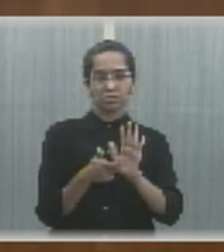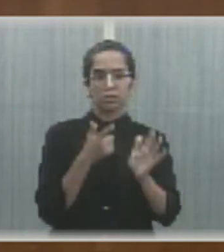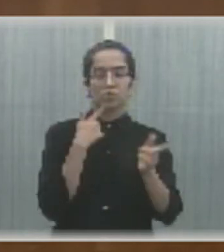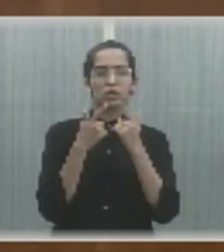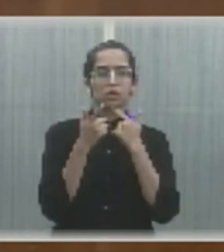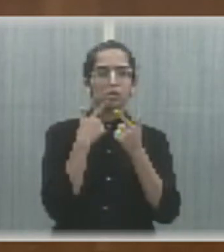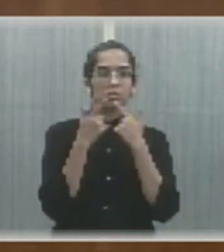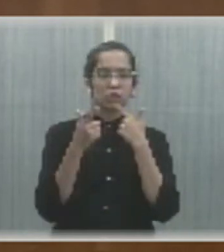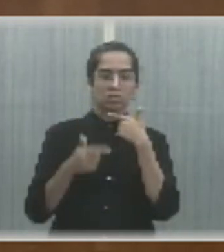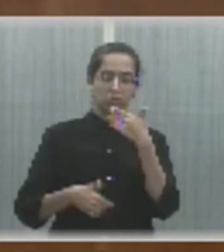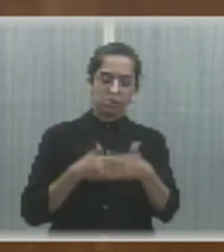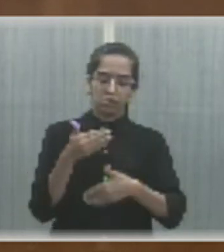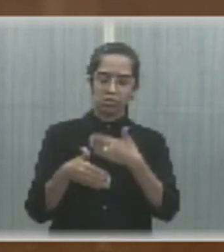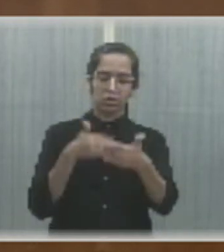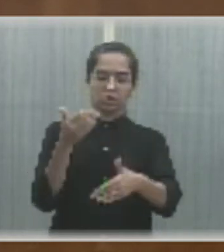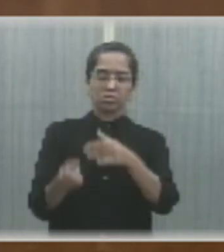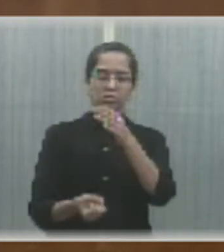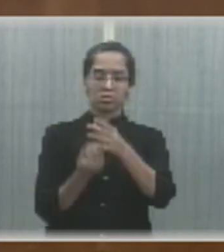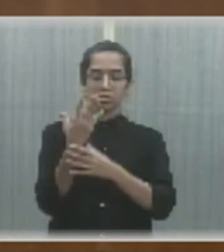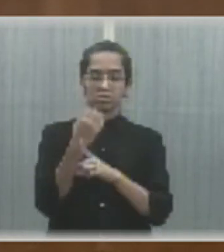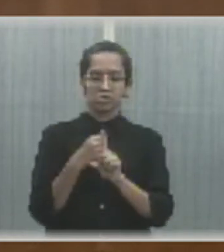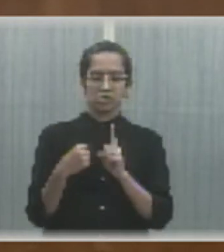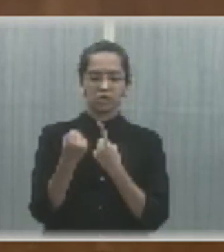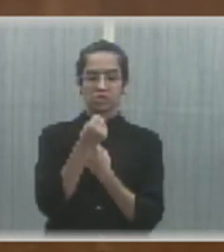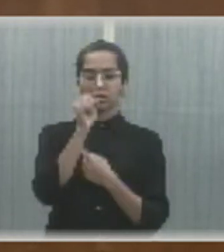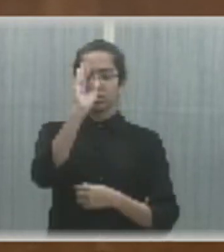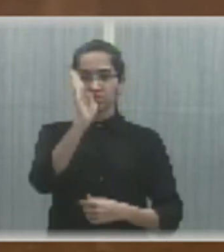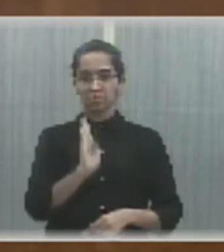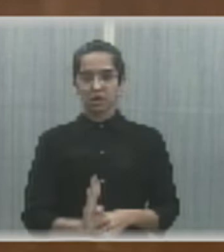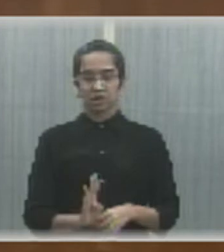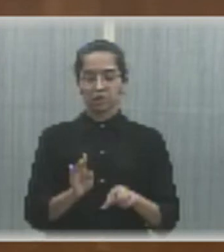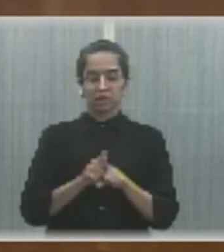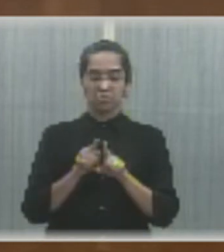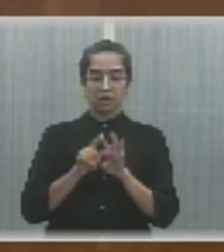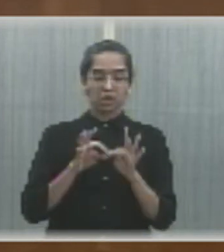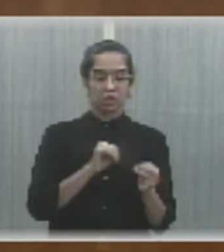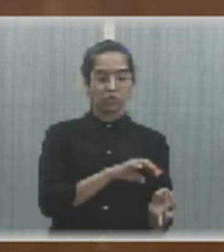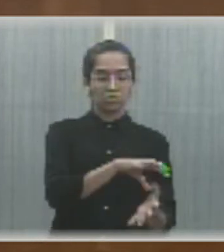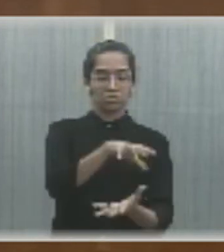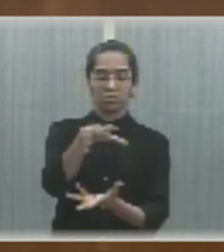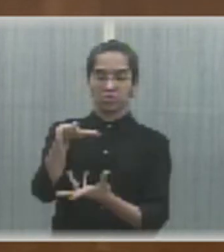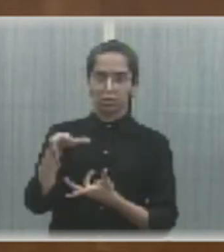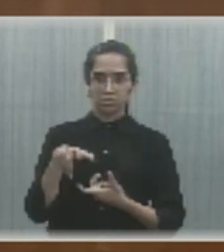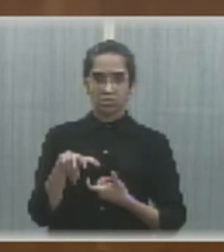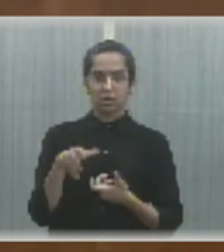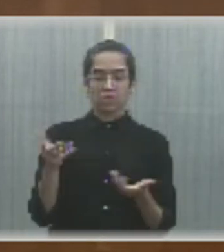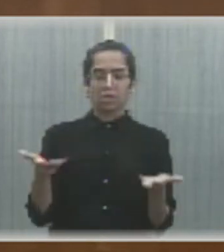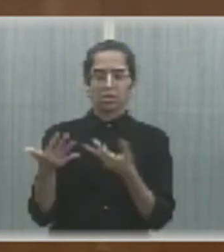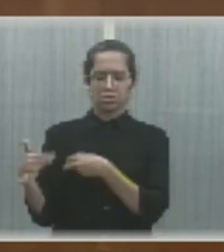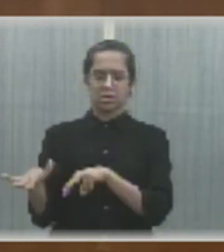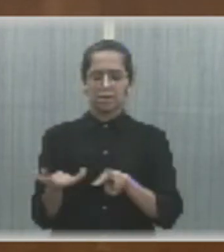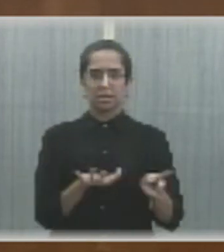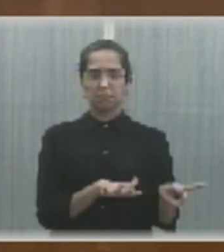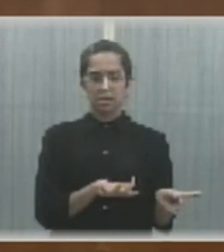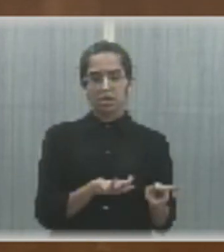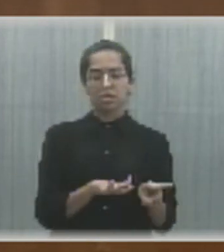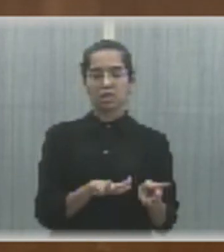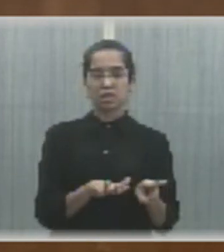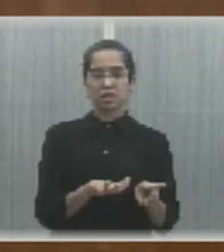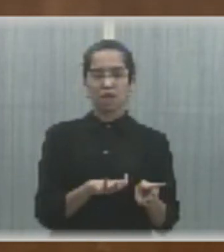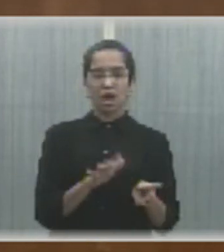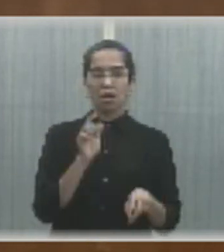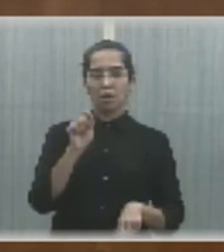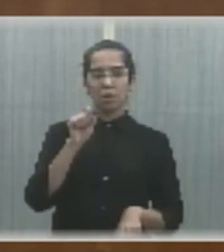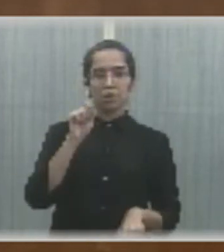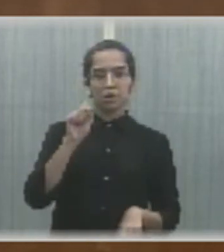discussão na sociedade brasileira, na sociedade mundial. E essa semana se comemora